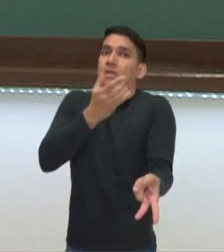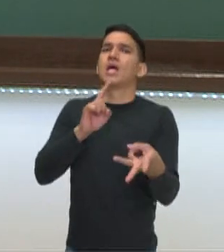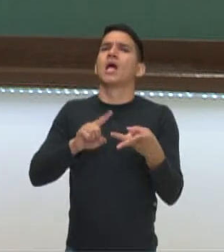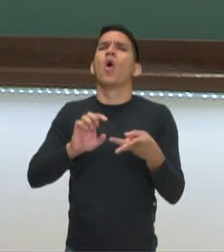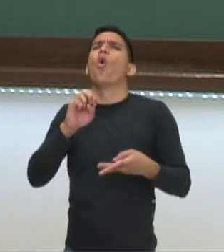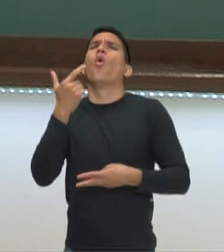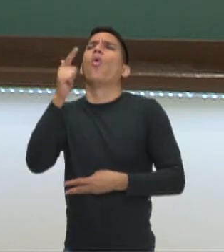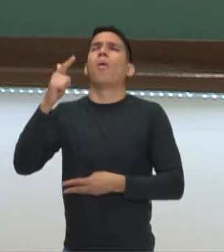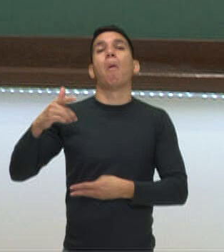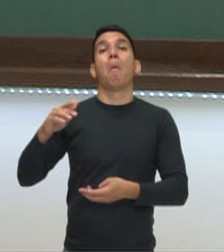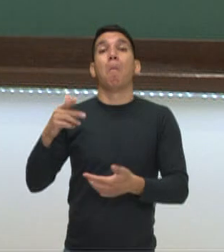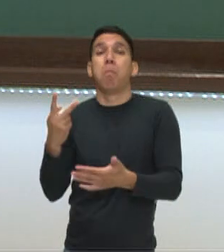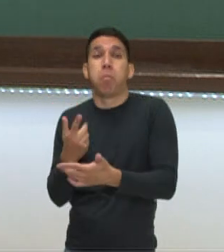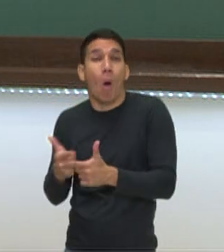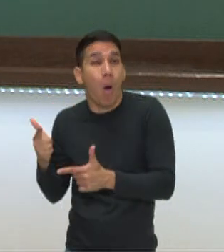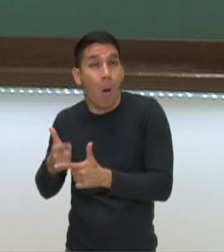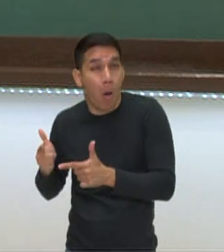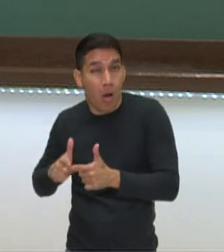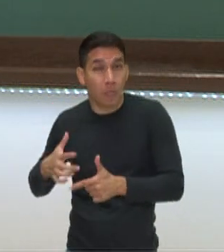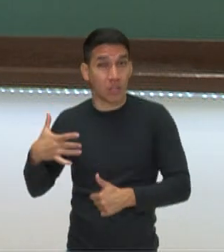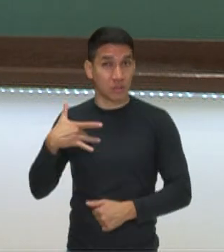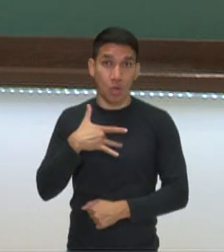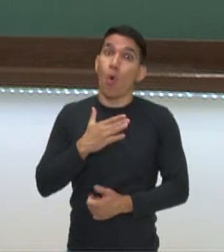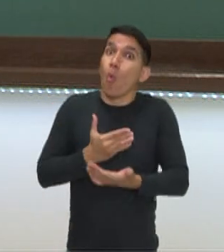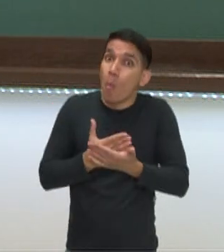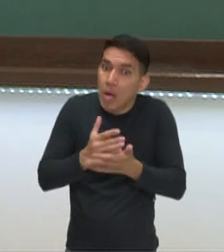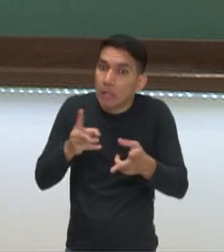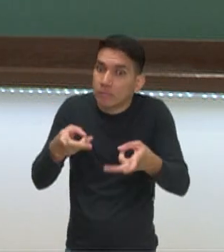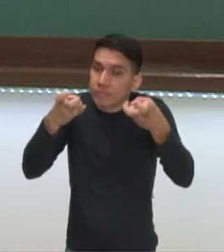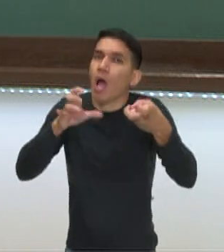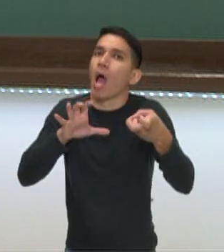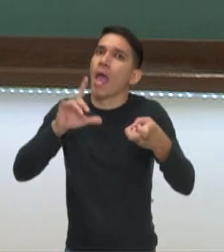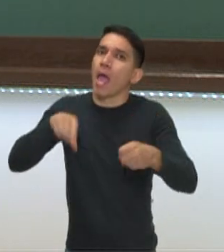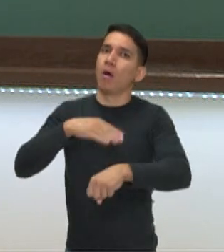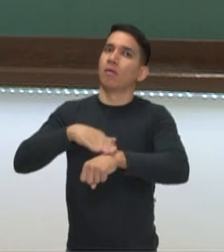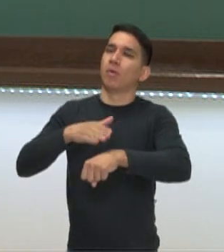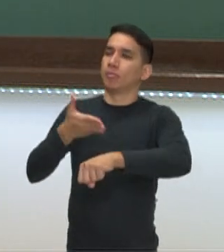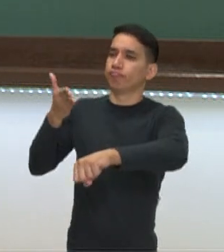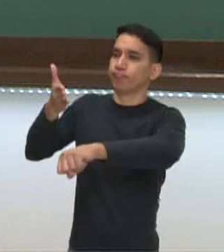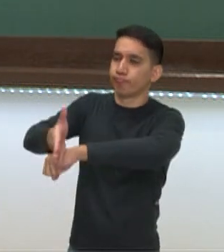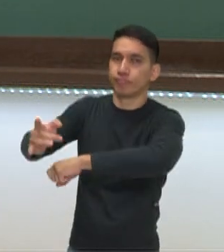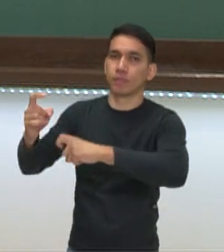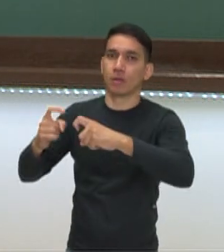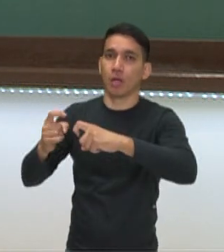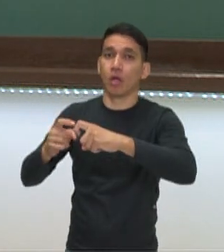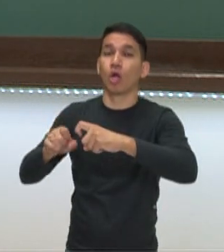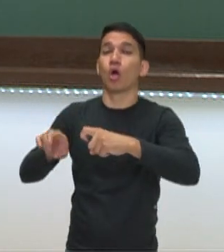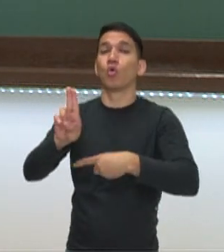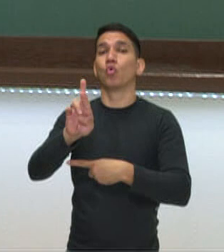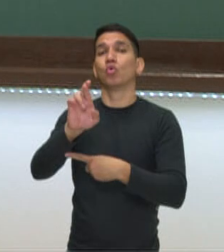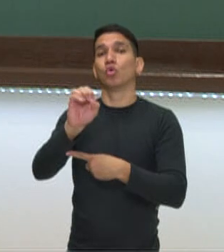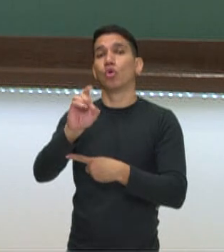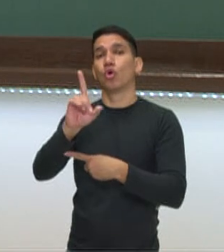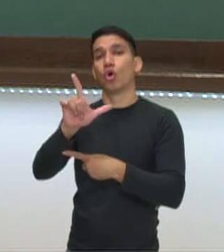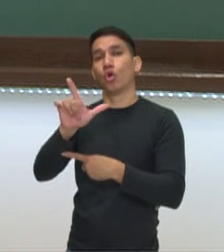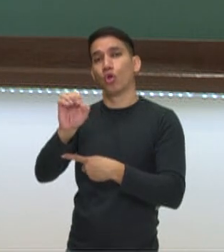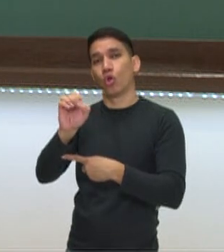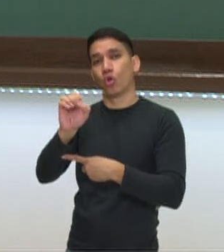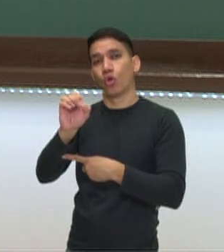saúde, se ela começar a sentir isso, realmente é a hora, né, dela procurar um urologista ou